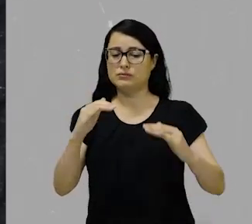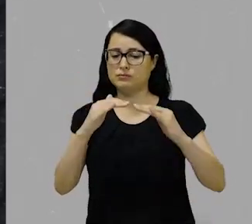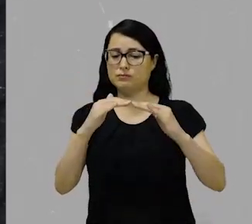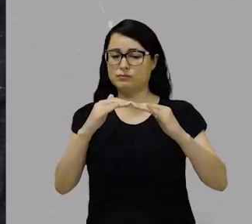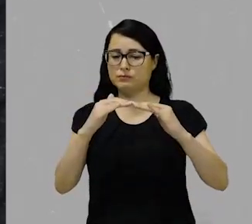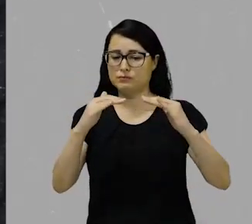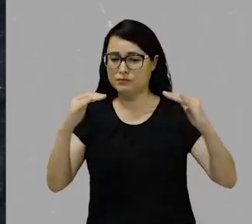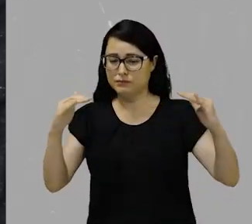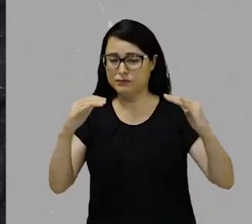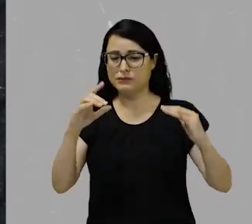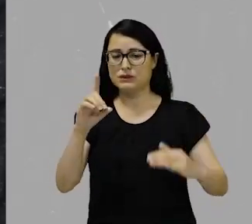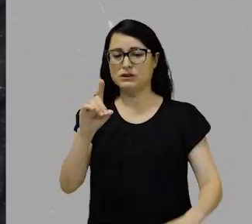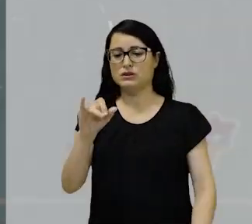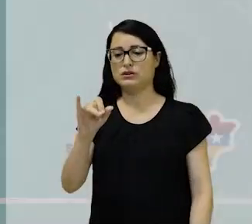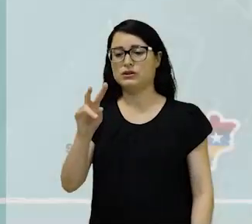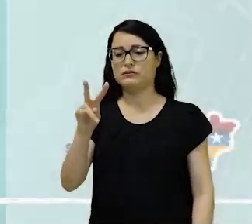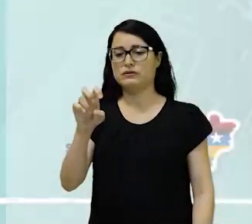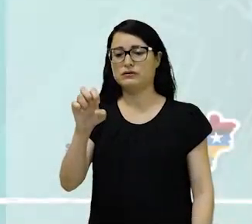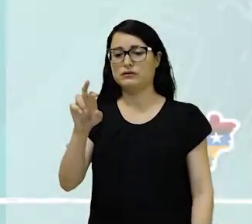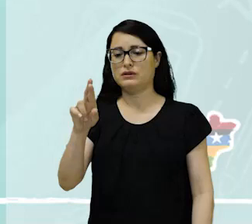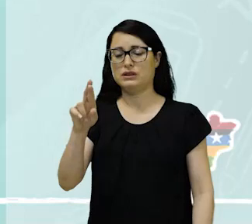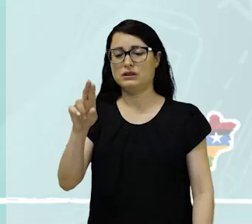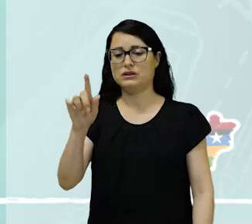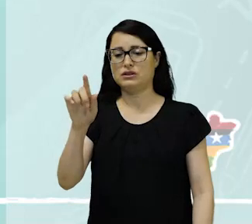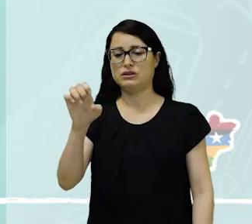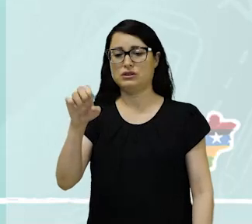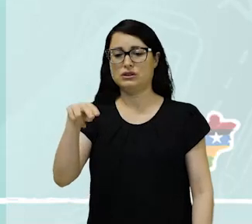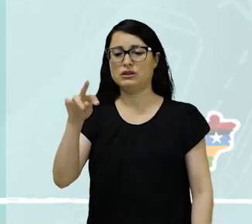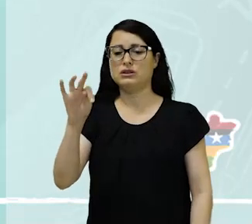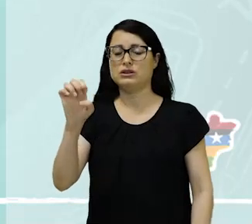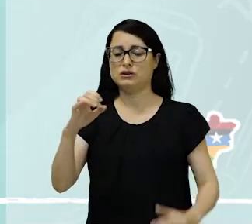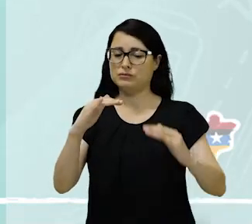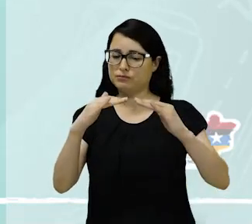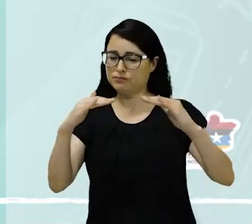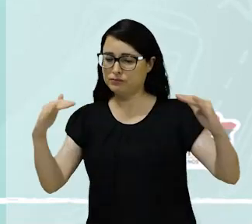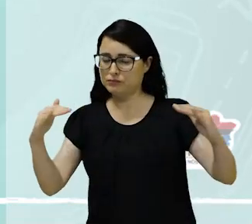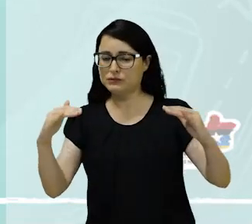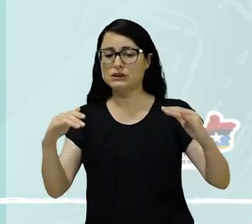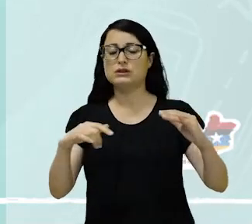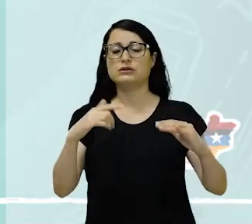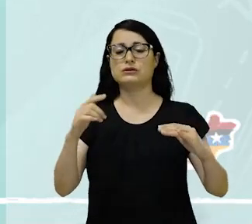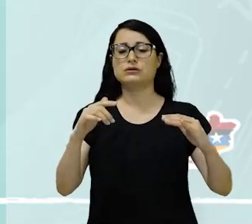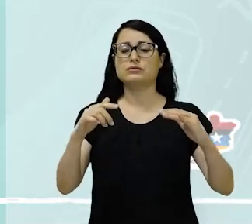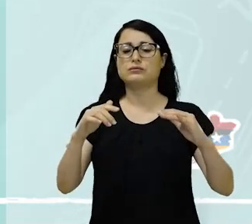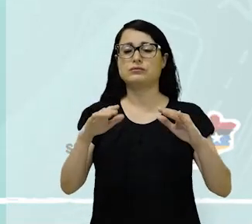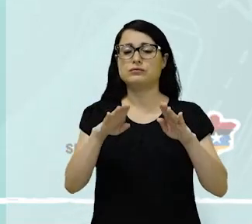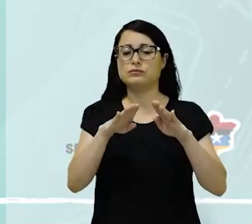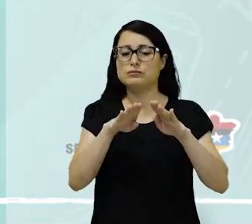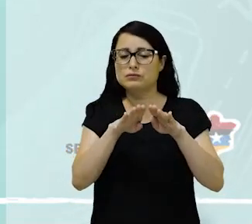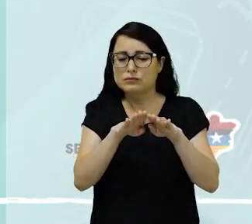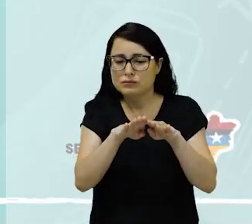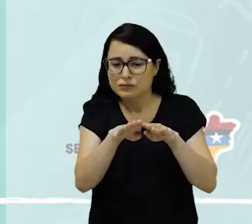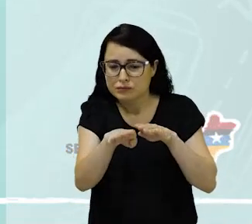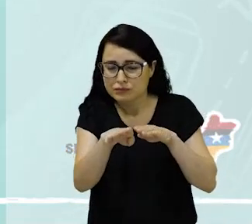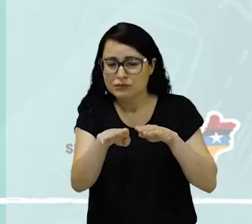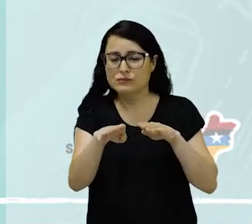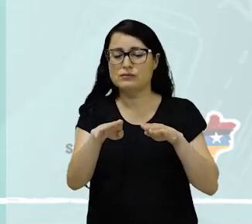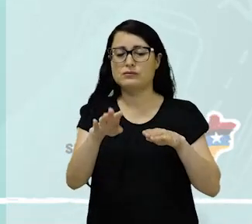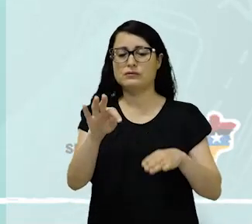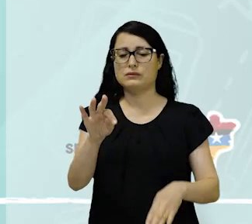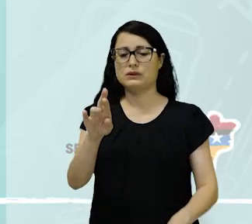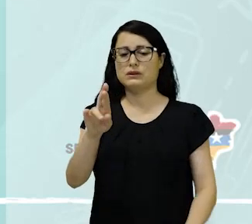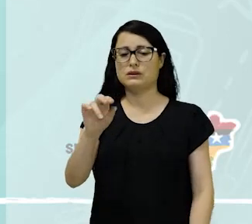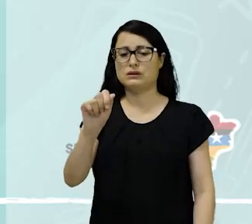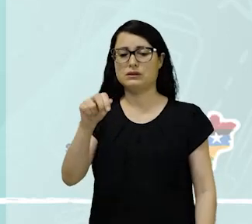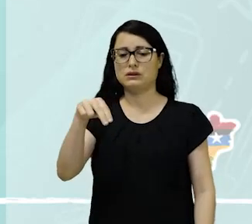ó, desliza entre si, tá? No movimento transformante, as placas deslizam uma em relação às outras,